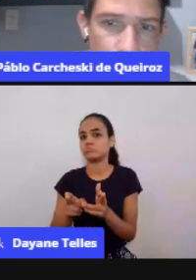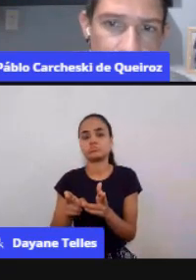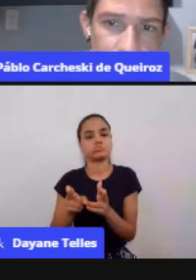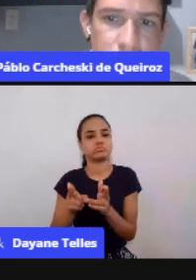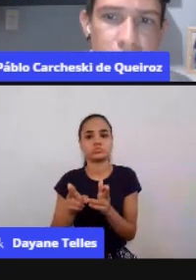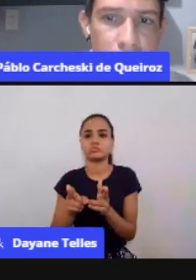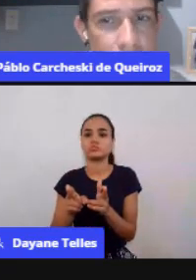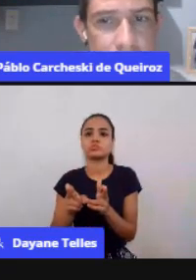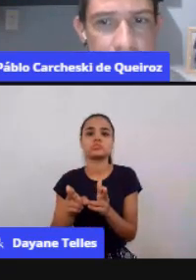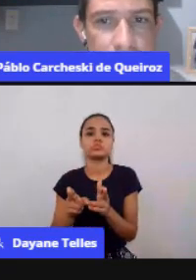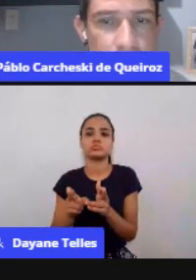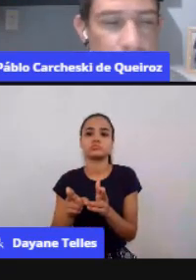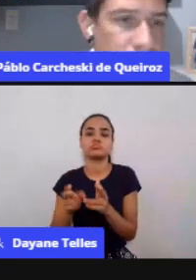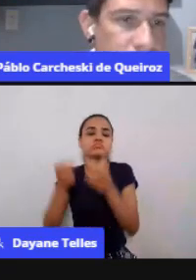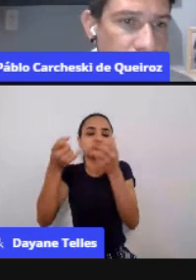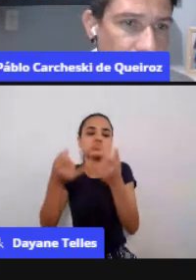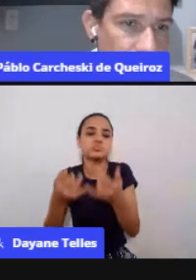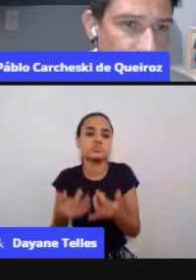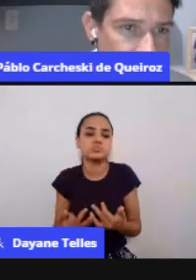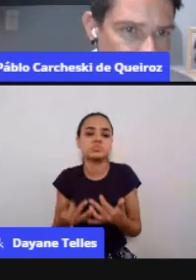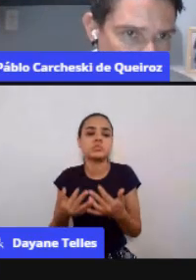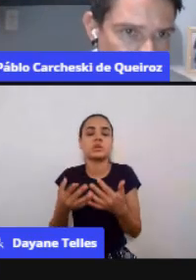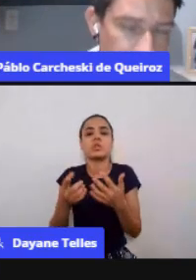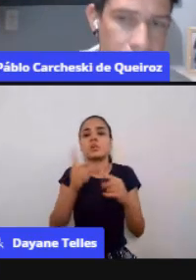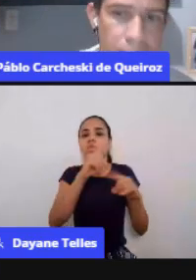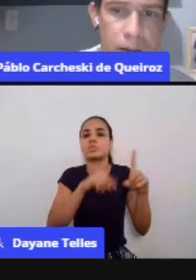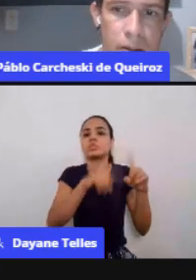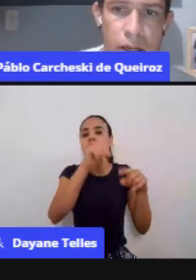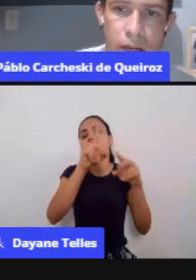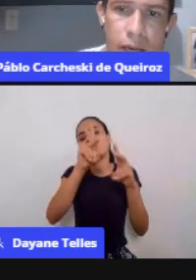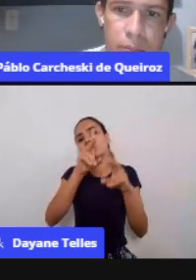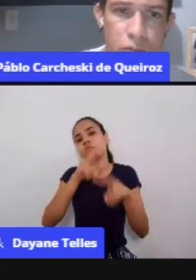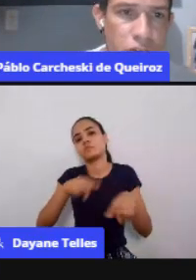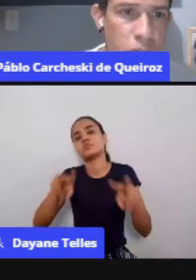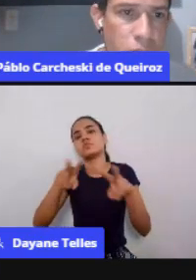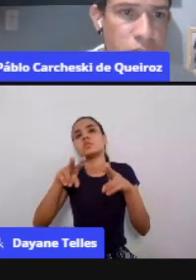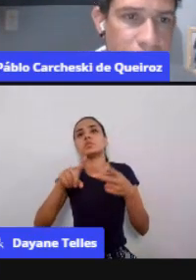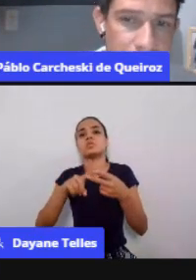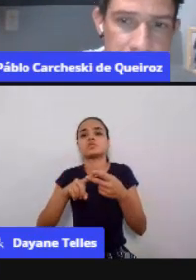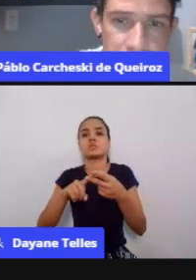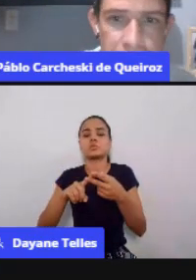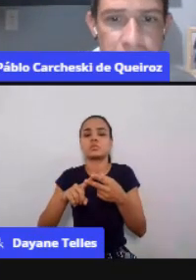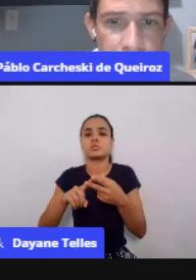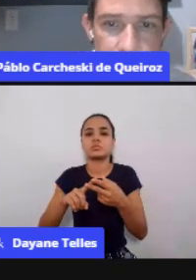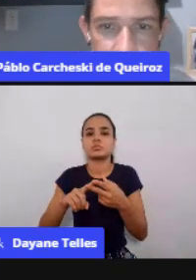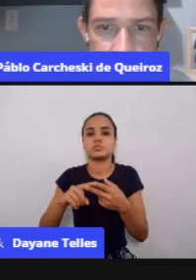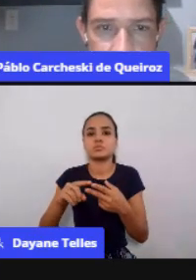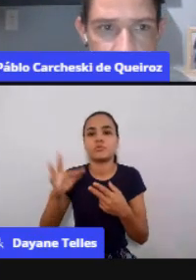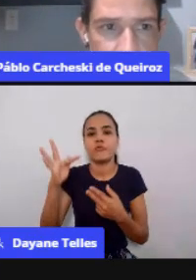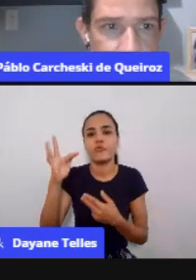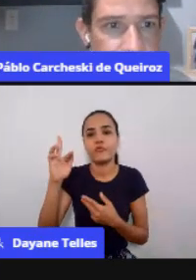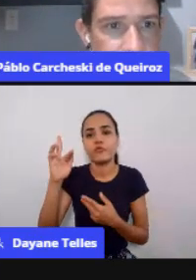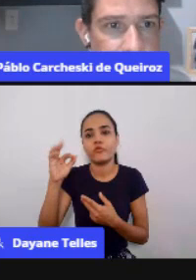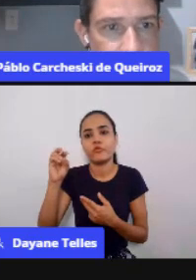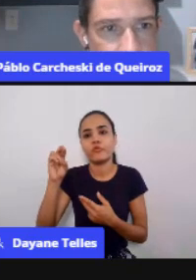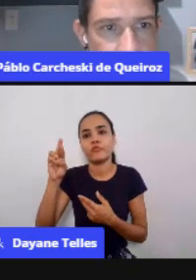unidades usuais, mas é a mesma habilidade que está lá no oitavo ano. Aí, por favor, próximo slide.